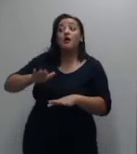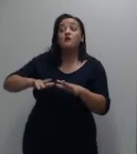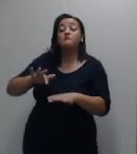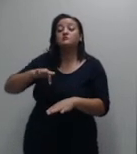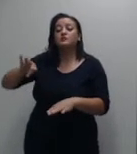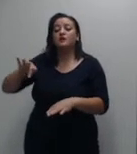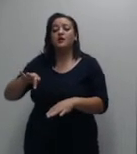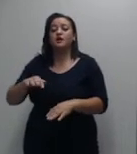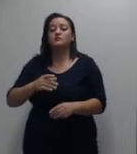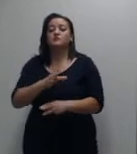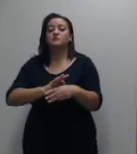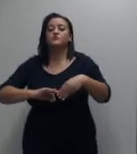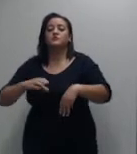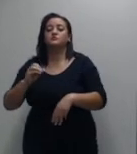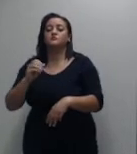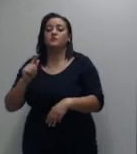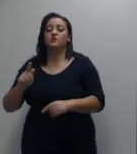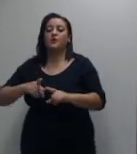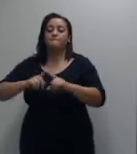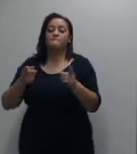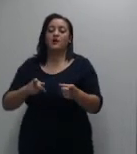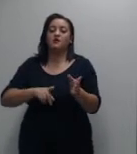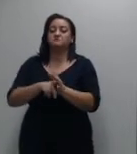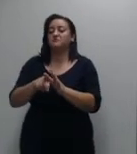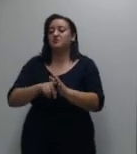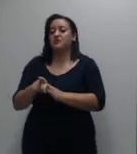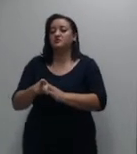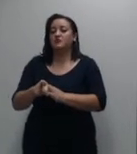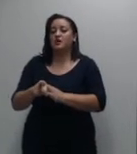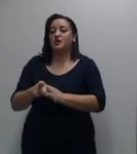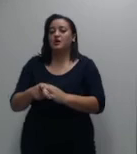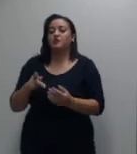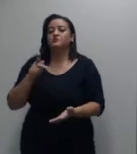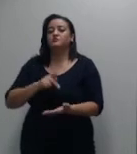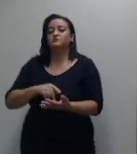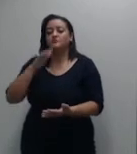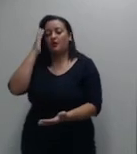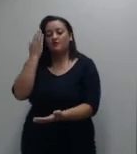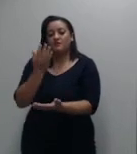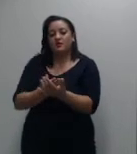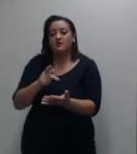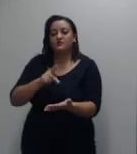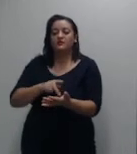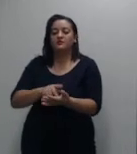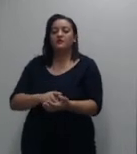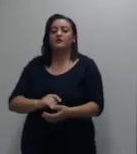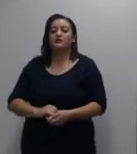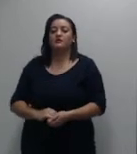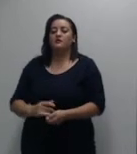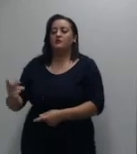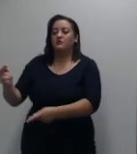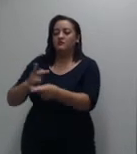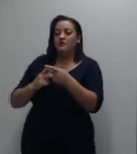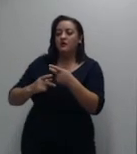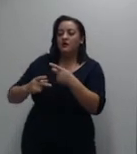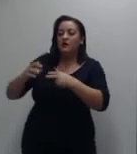início algo de perna vai porque estão e lealdade Ministro og Fernandes quanto silêncio que mandou observação que